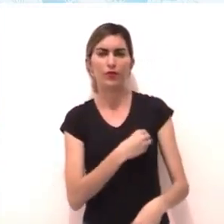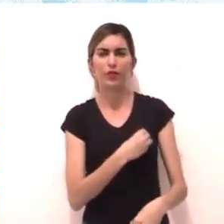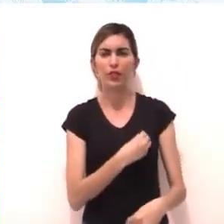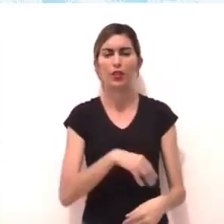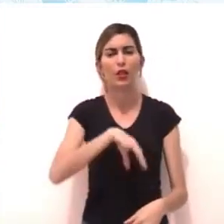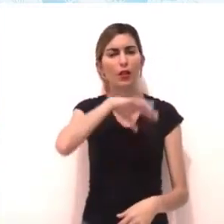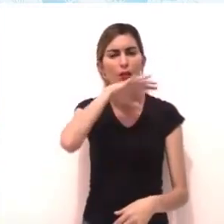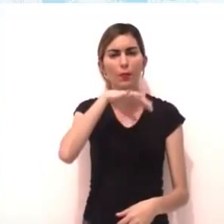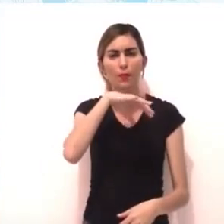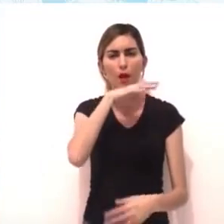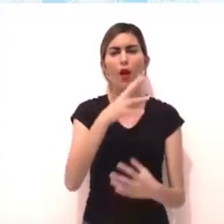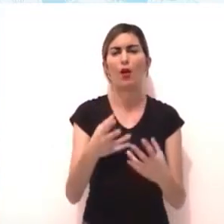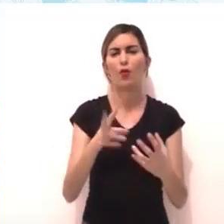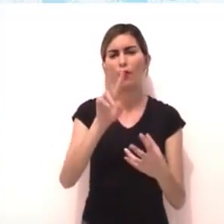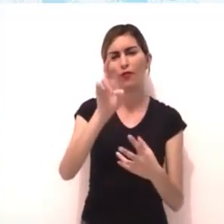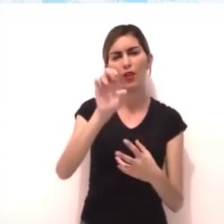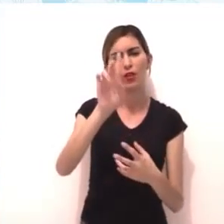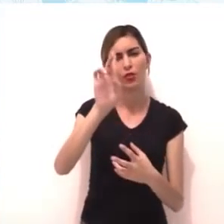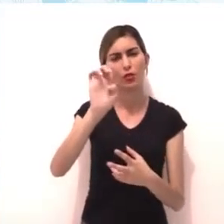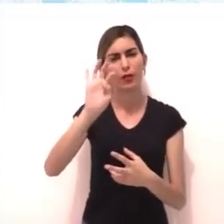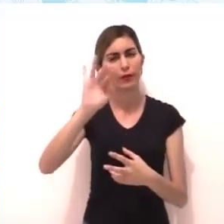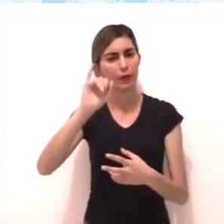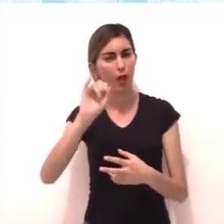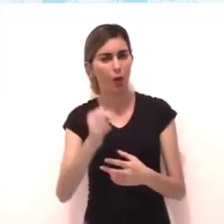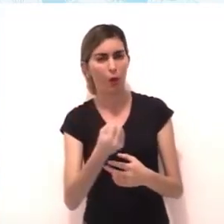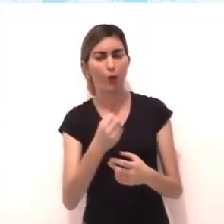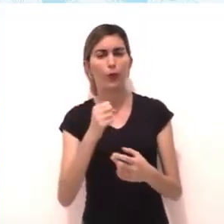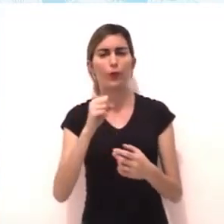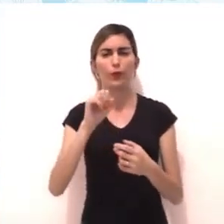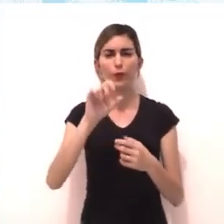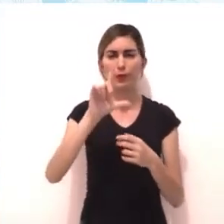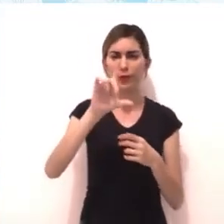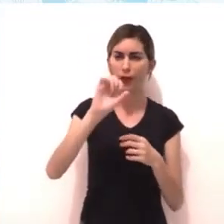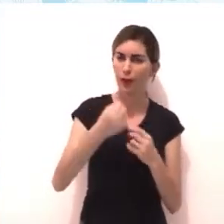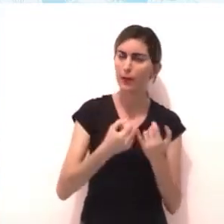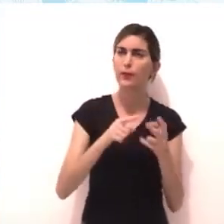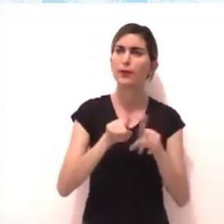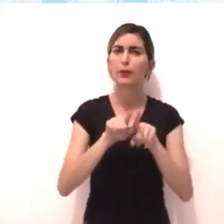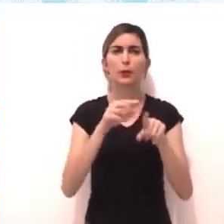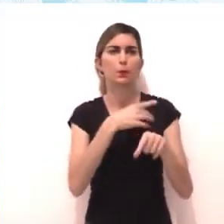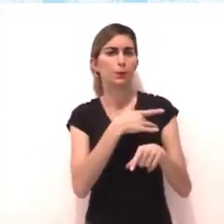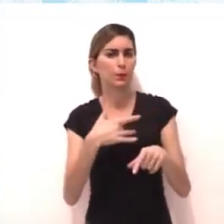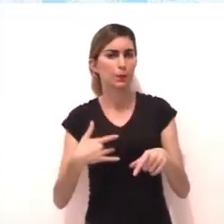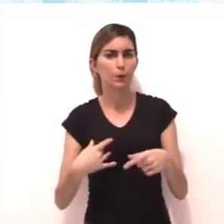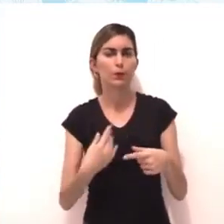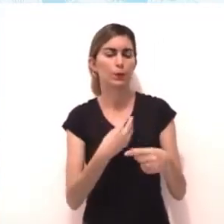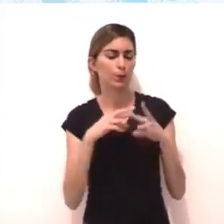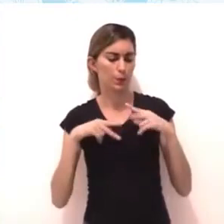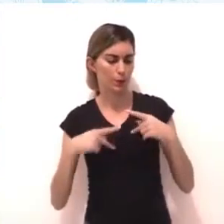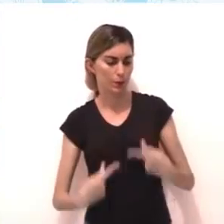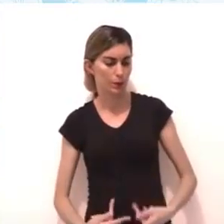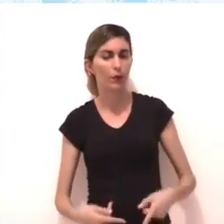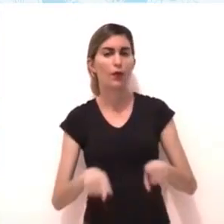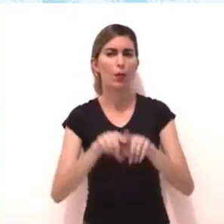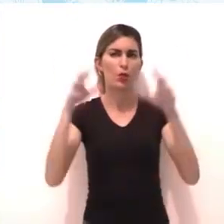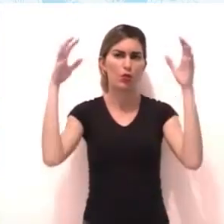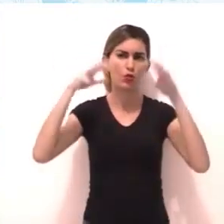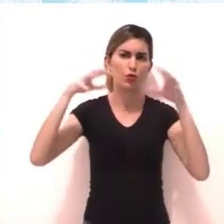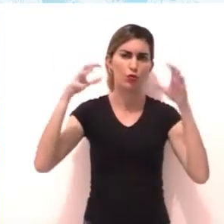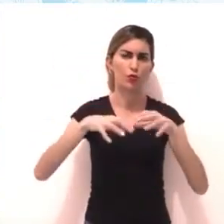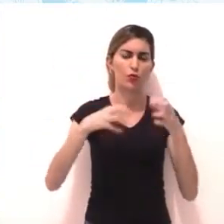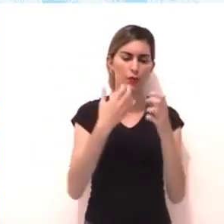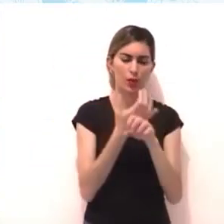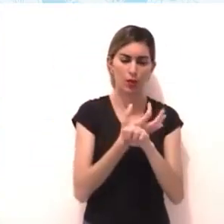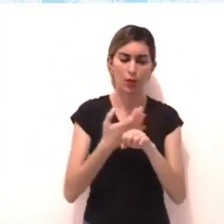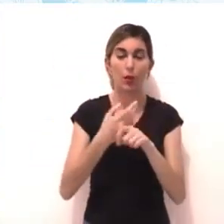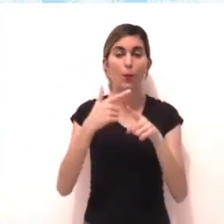dos animais e dos vegetais, e para a saúde humana. Os efeitos da chuva ácida estão relacionados aos